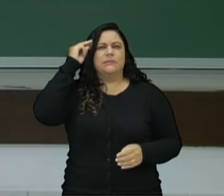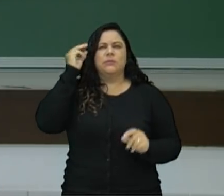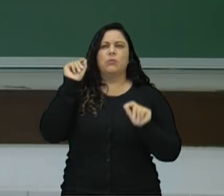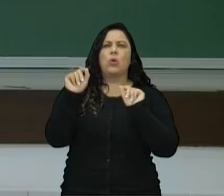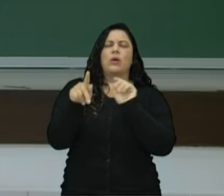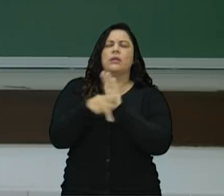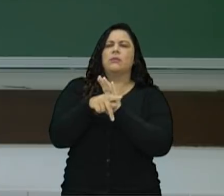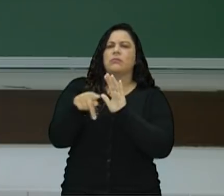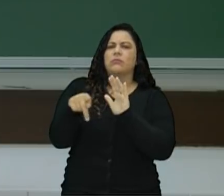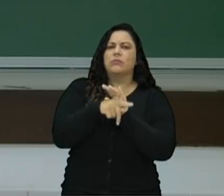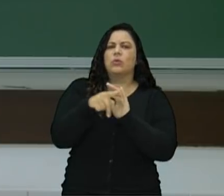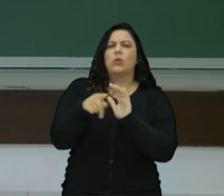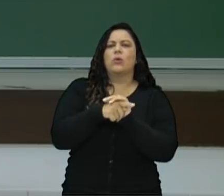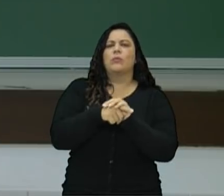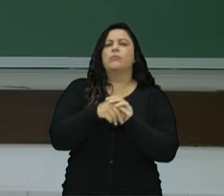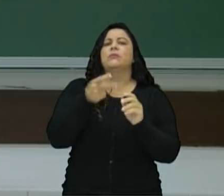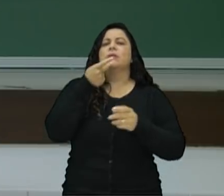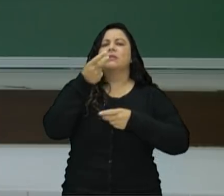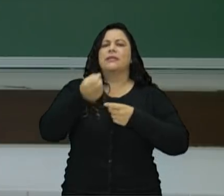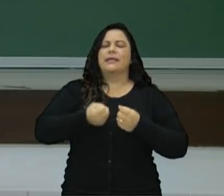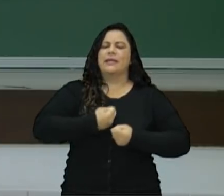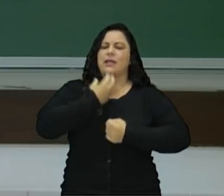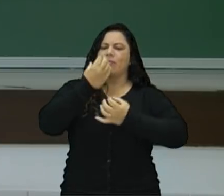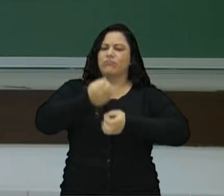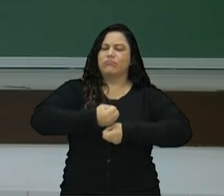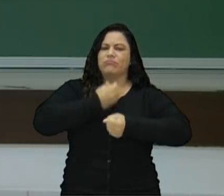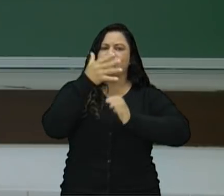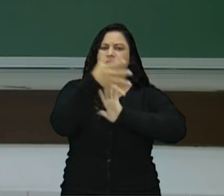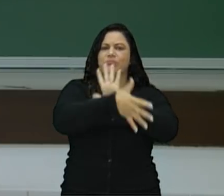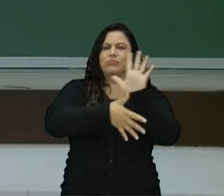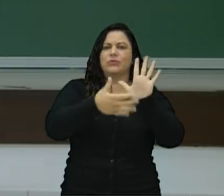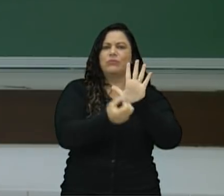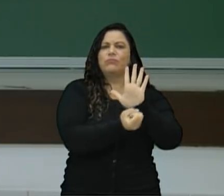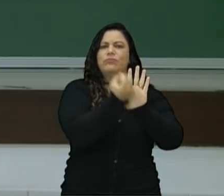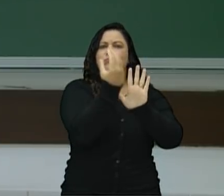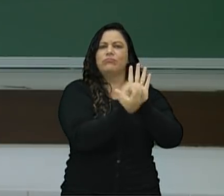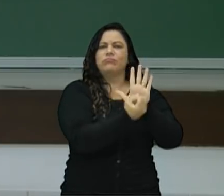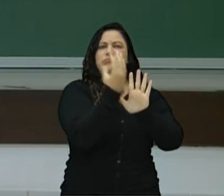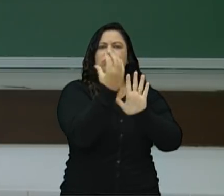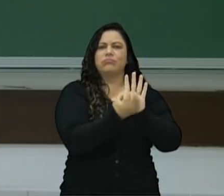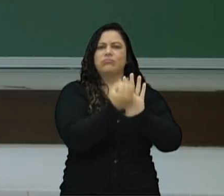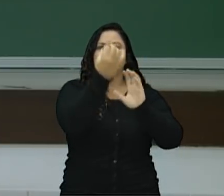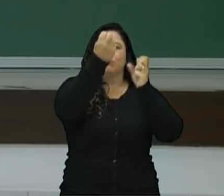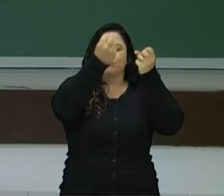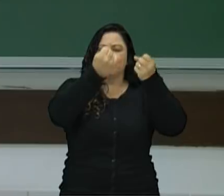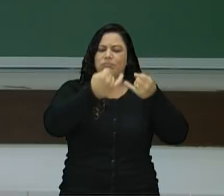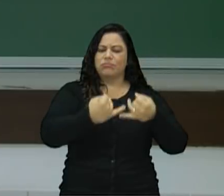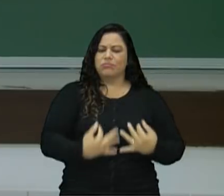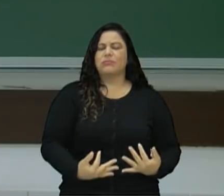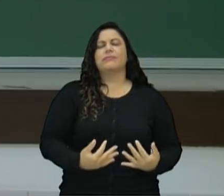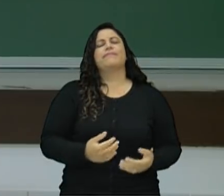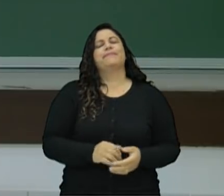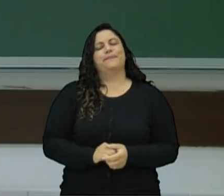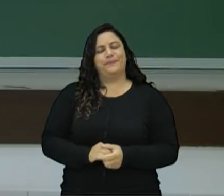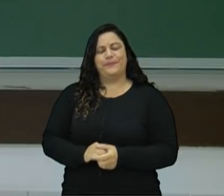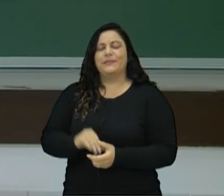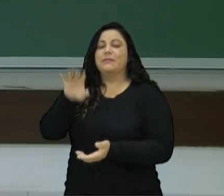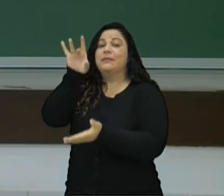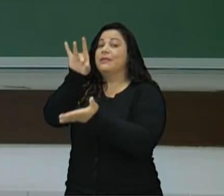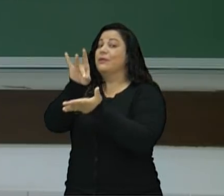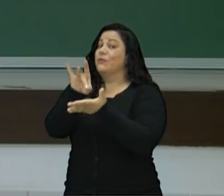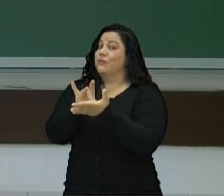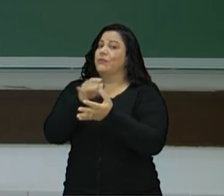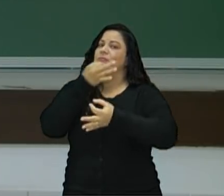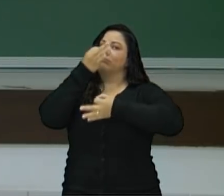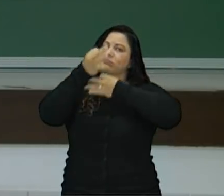a gente viu que nos depoimentos existem várias micronarrativas, né, que são utilizadas ali para reforçar os argumentos, né,